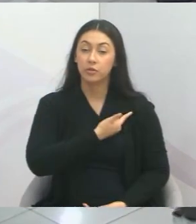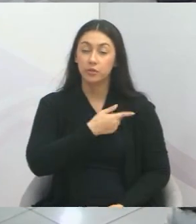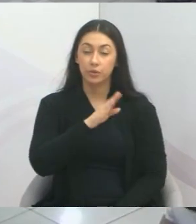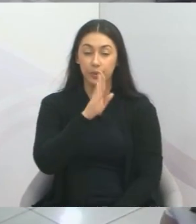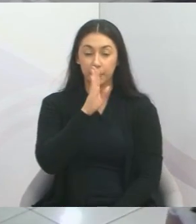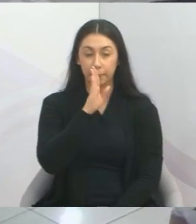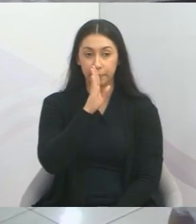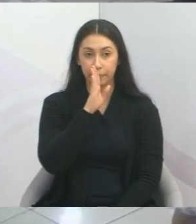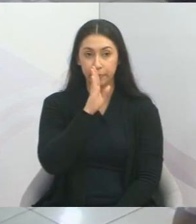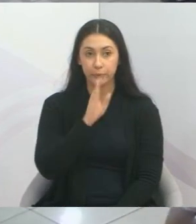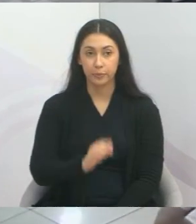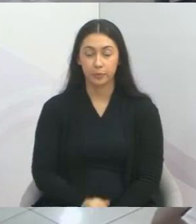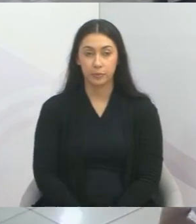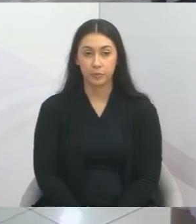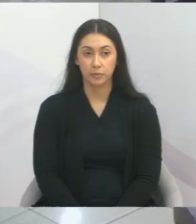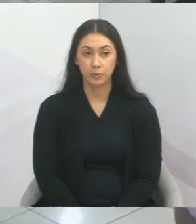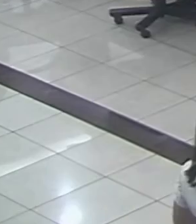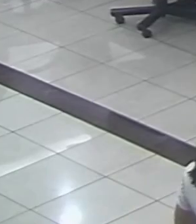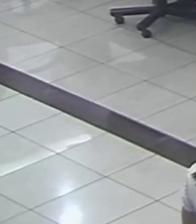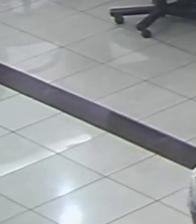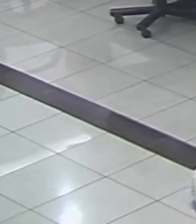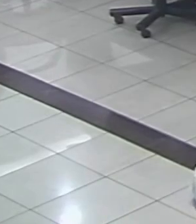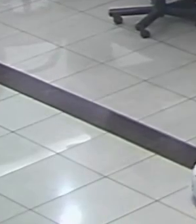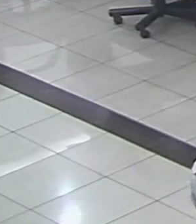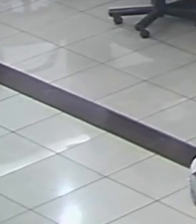façamos alguns instantes de silêncio